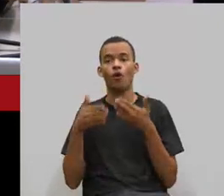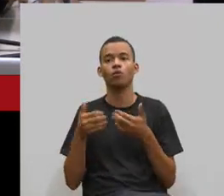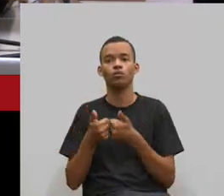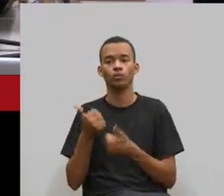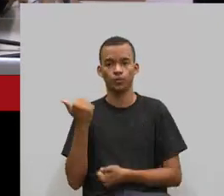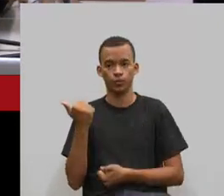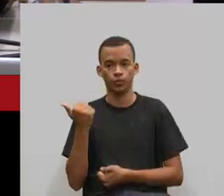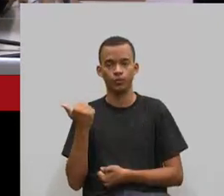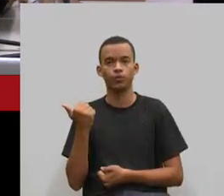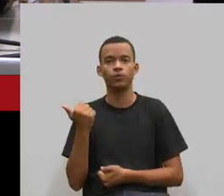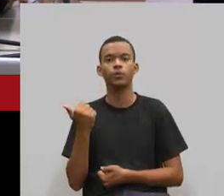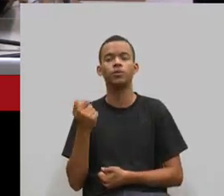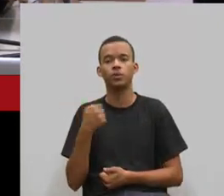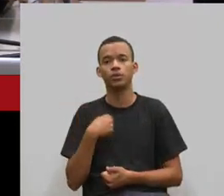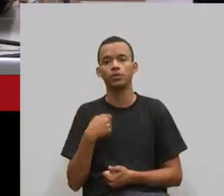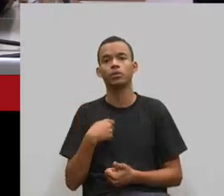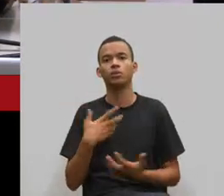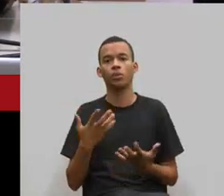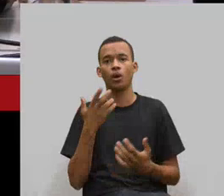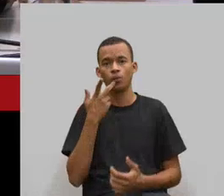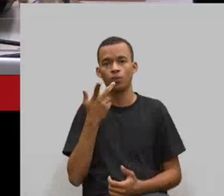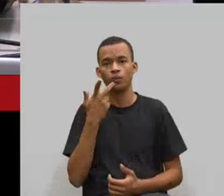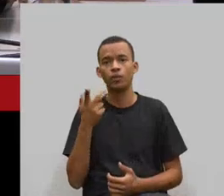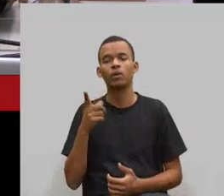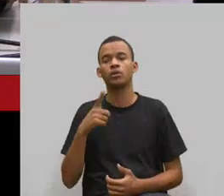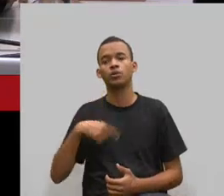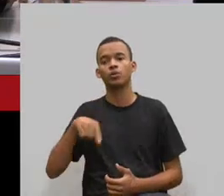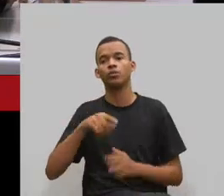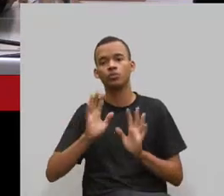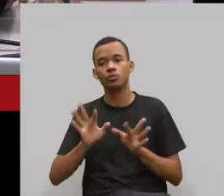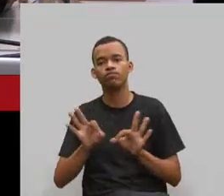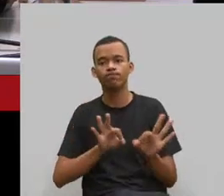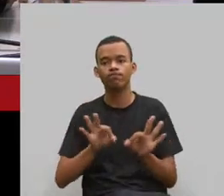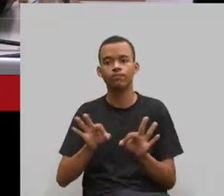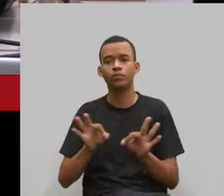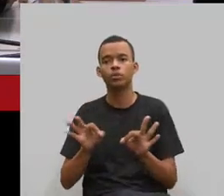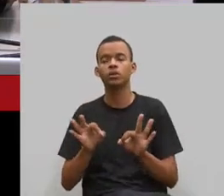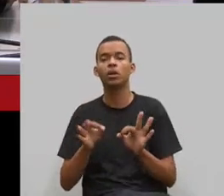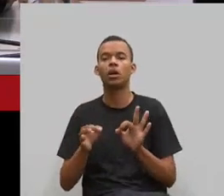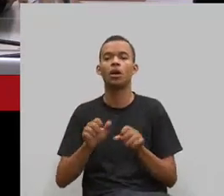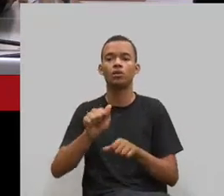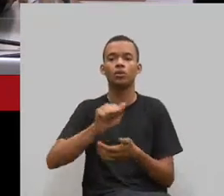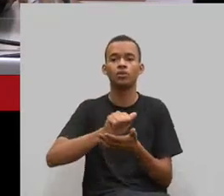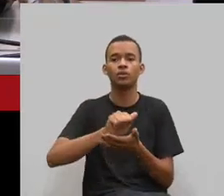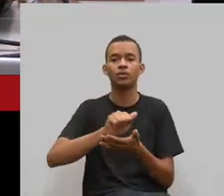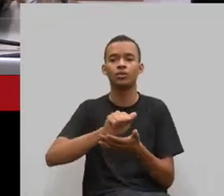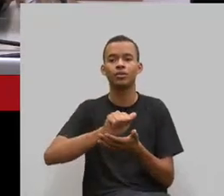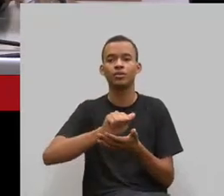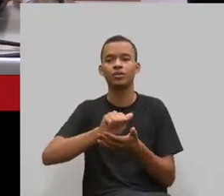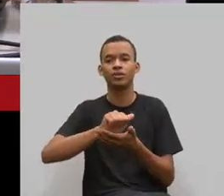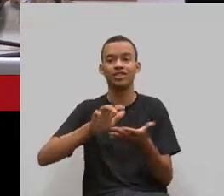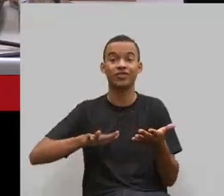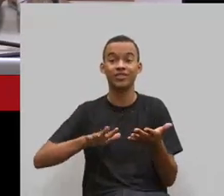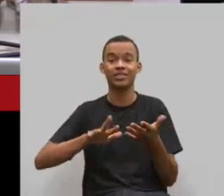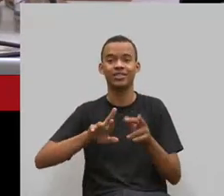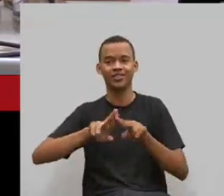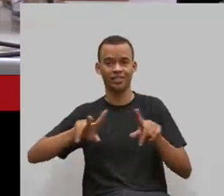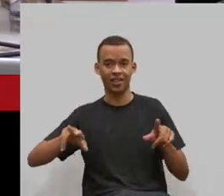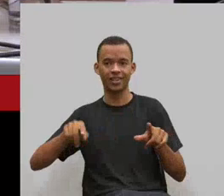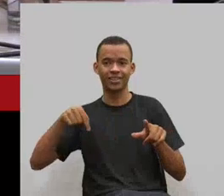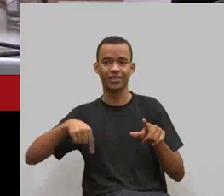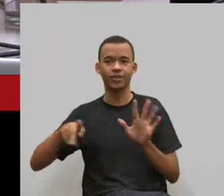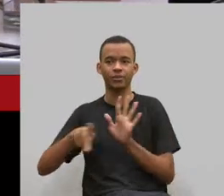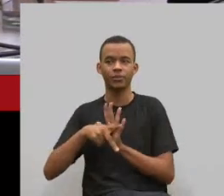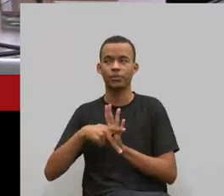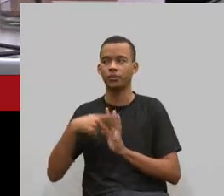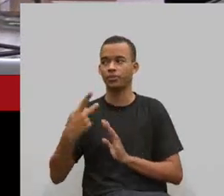queria trazer para vocês as ações que a gente já realiza então a gente realiza os jogos escolares Minas Gerais o jeng para desporto E aí ele é voltado